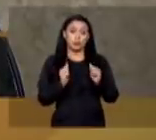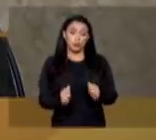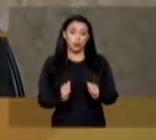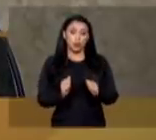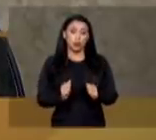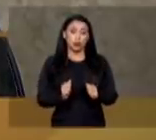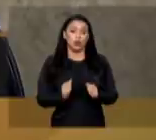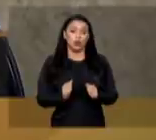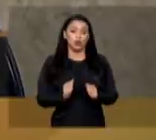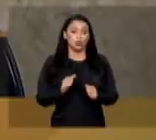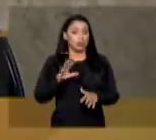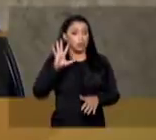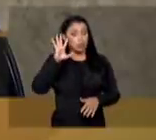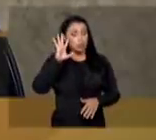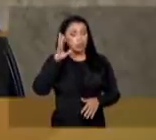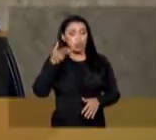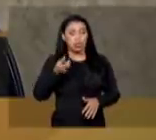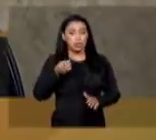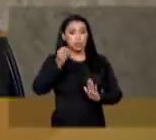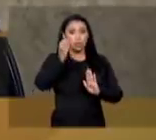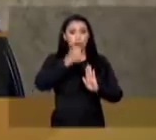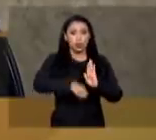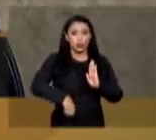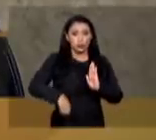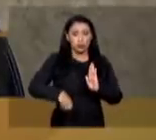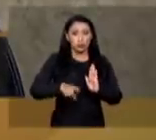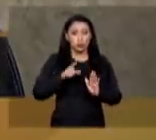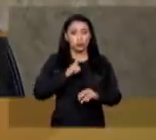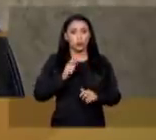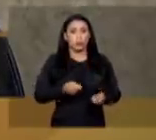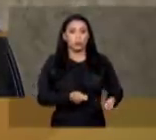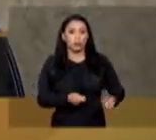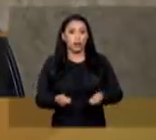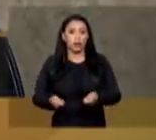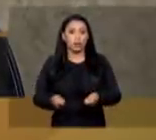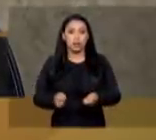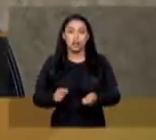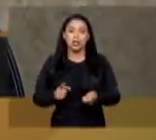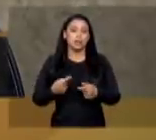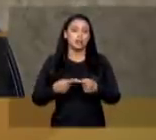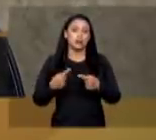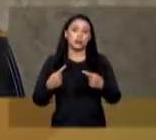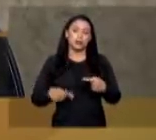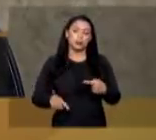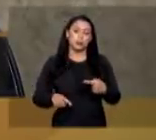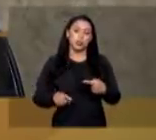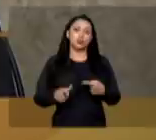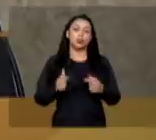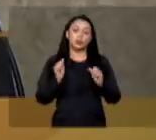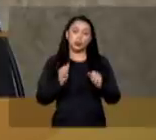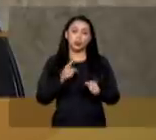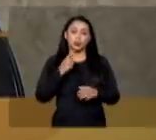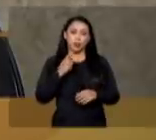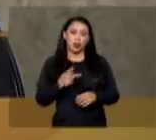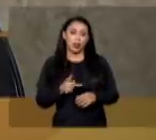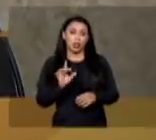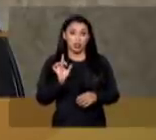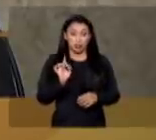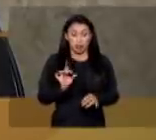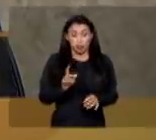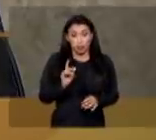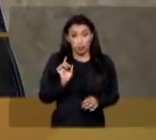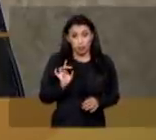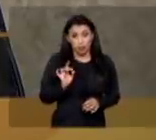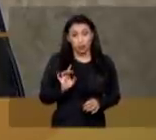os casos em que o magistrado pode agir de ofício, não impede a provocação da parte. Naquilo em que só pode